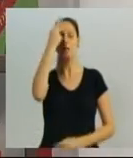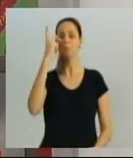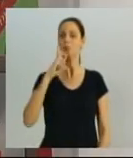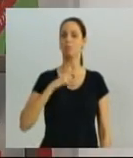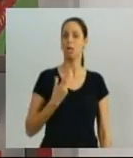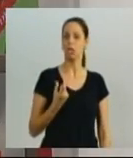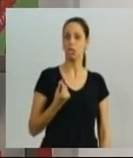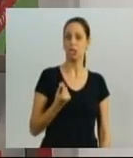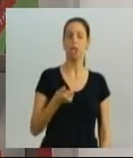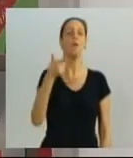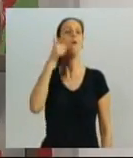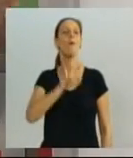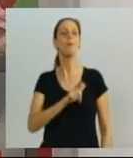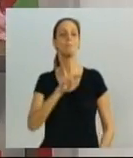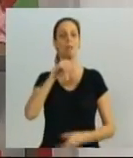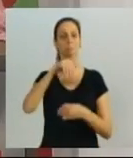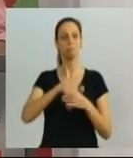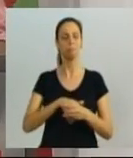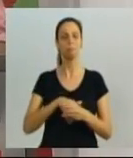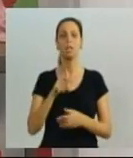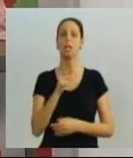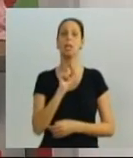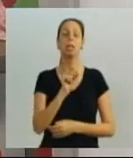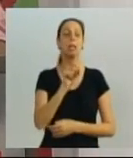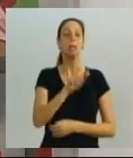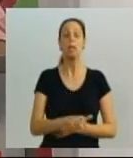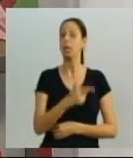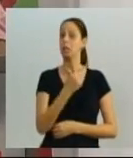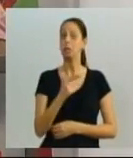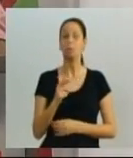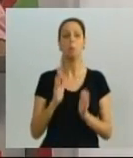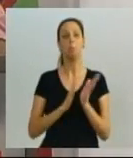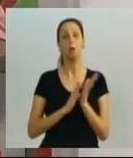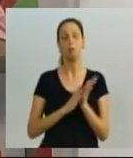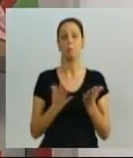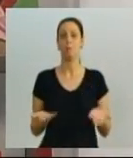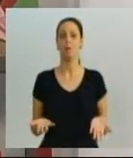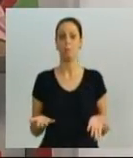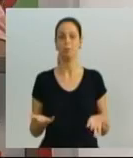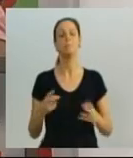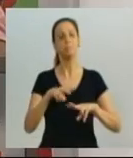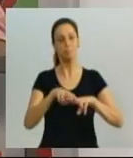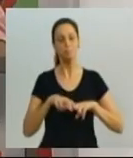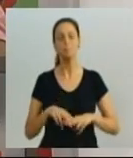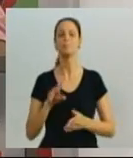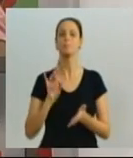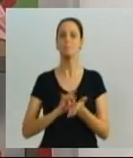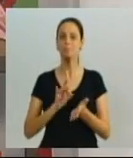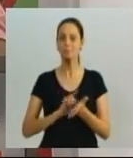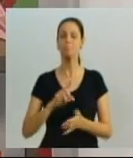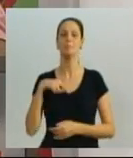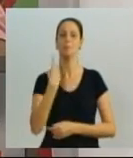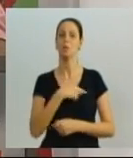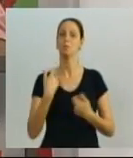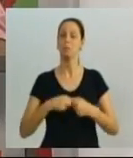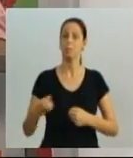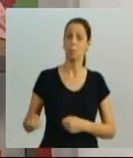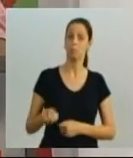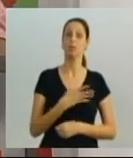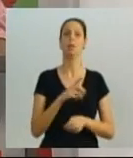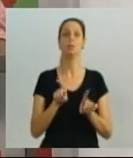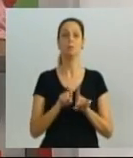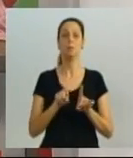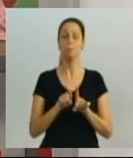e quem não tem, bate palma. Então, acho que nós temos que ser moderno e temos que tomar